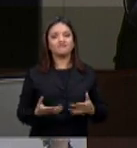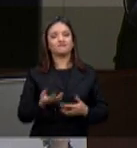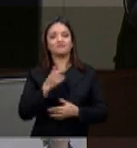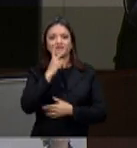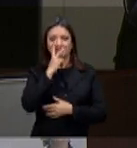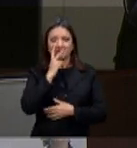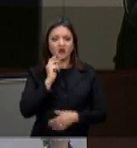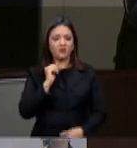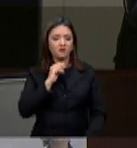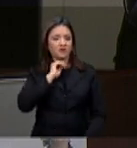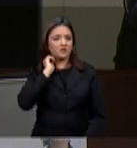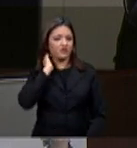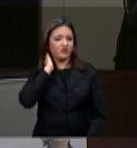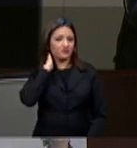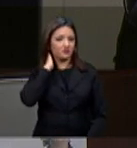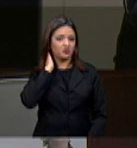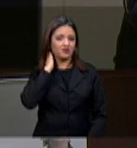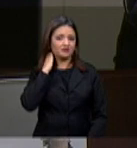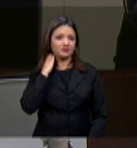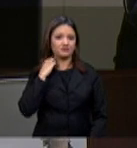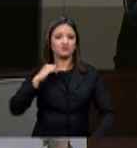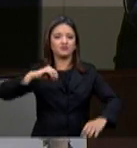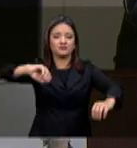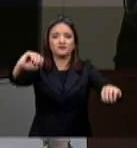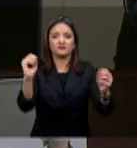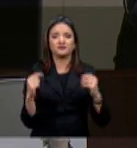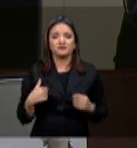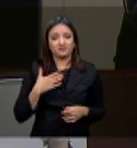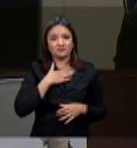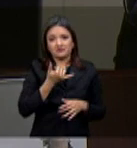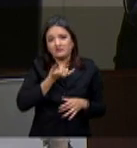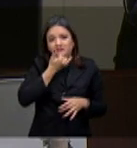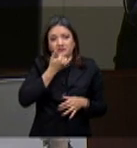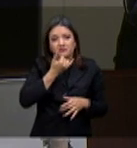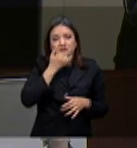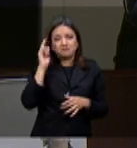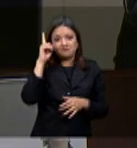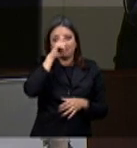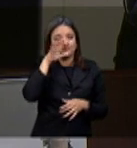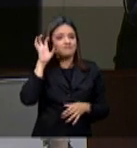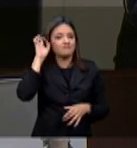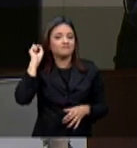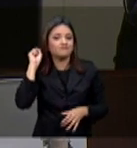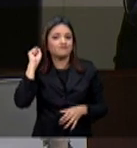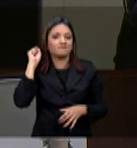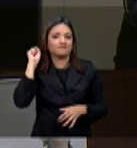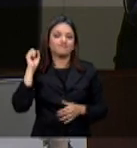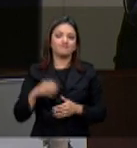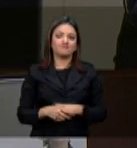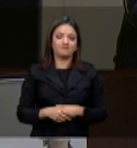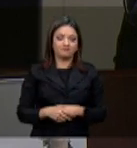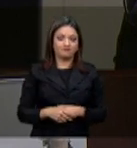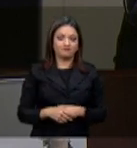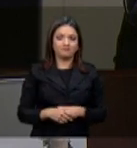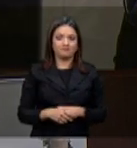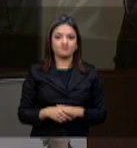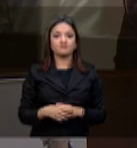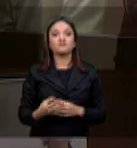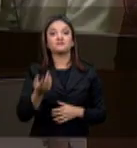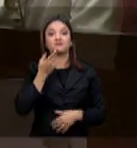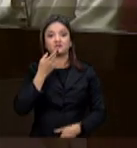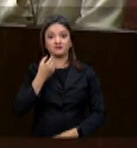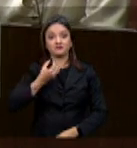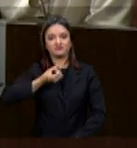muito honrada com o convite para estar aqui, falar um pouco sobre cultura, sobre ser mulher no Dia dos Direitos